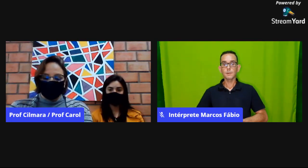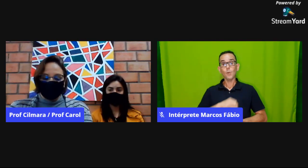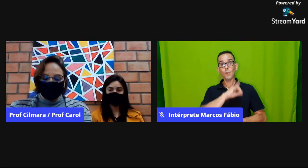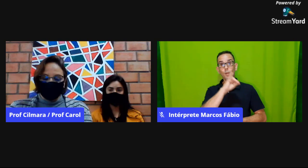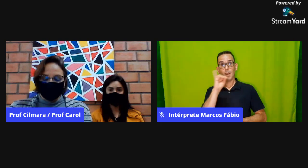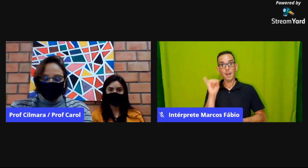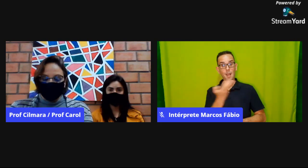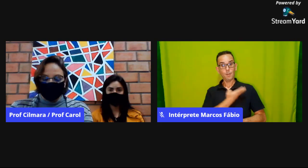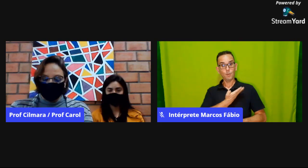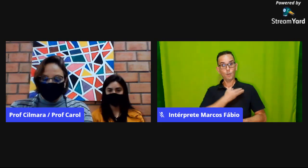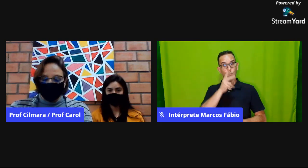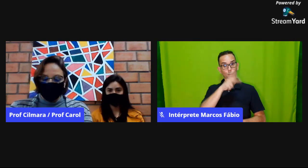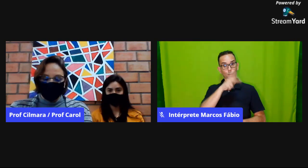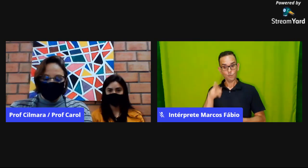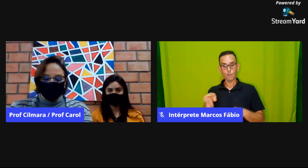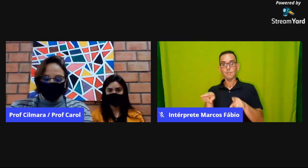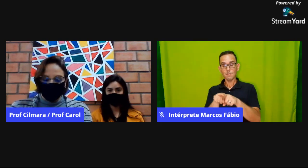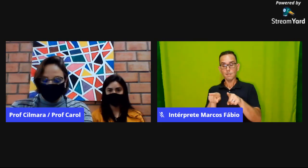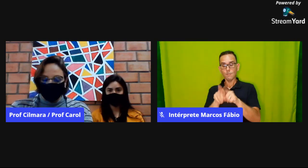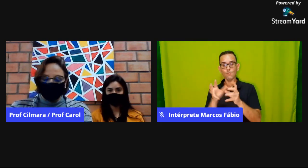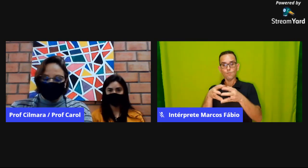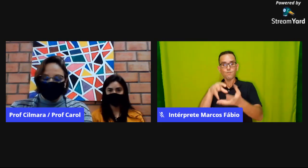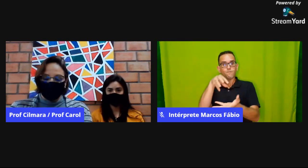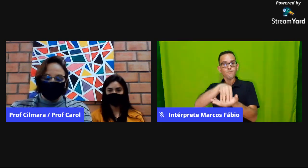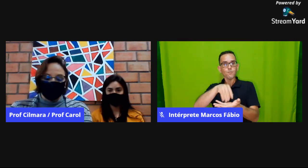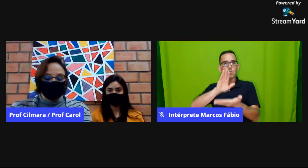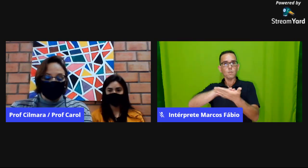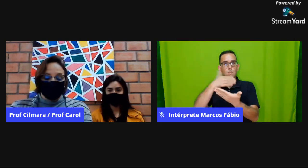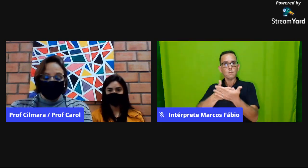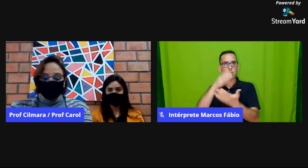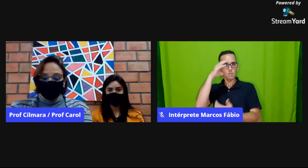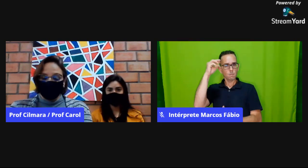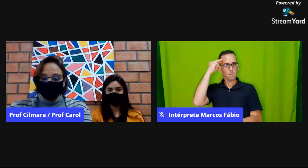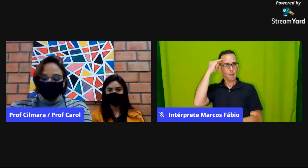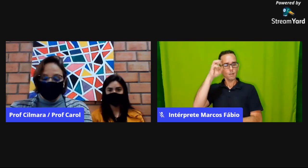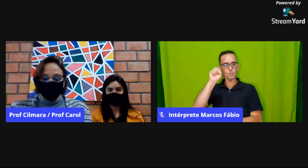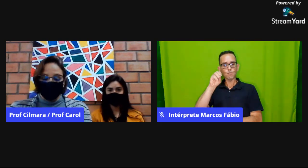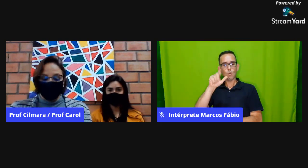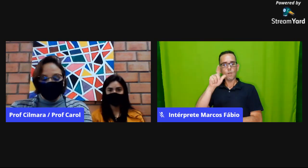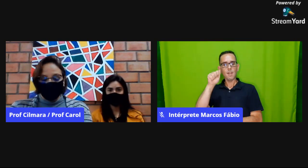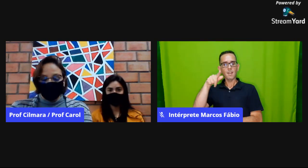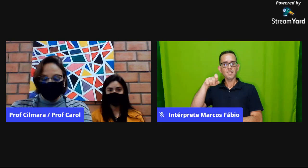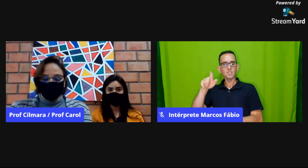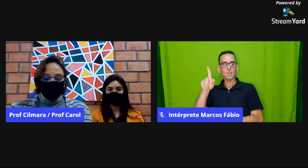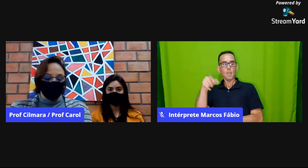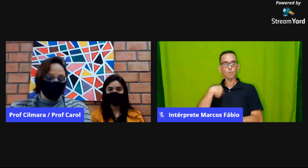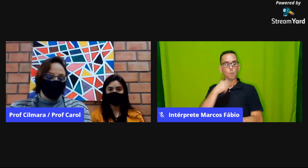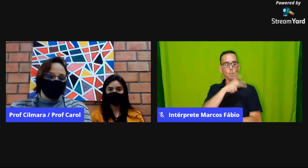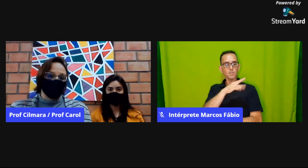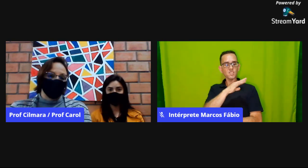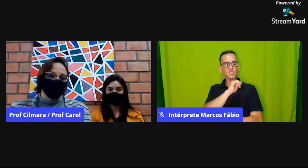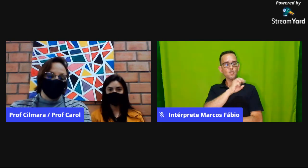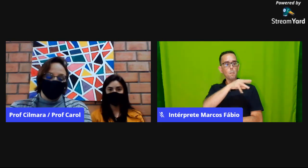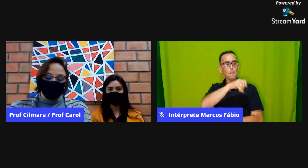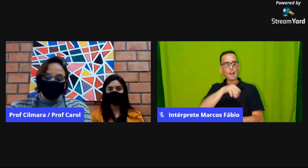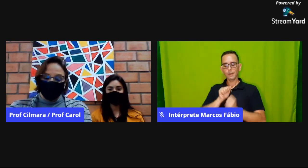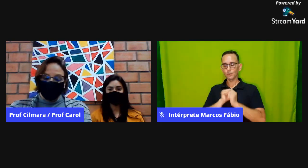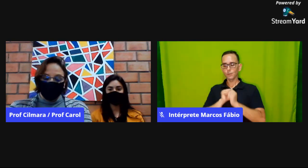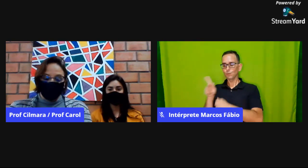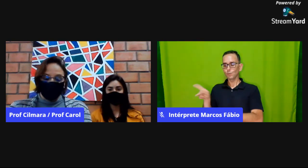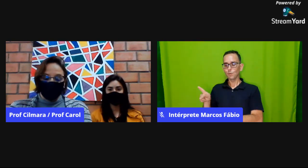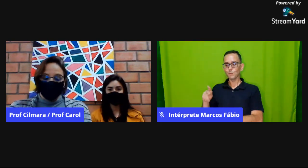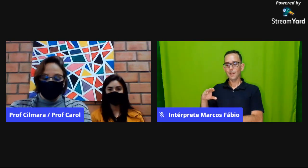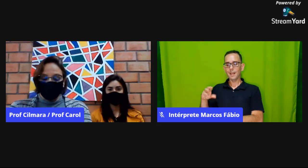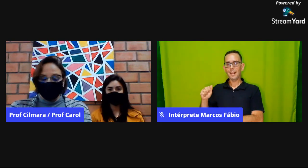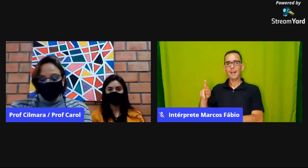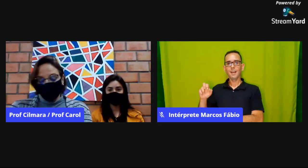Olá, amigos professores, colegas da rede, intérpretes Marcos e Solange. Eu sou a professora Silmar, estou aqui junto com a professora Carol para